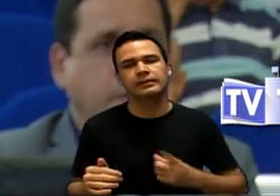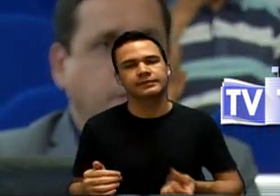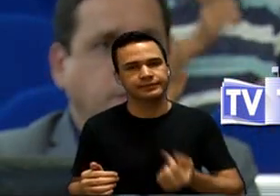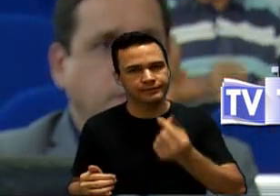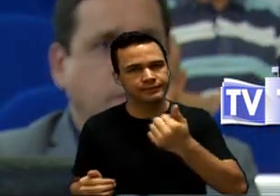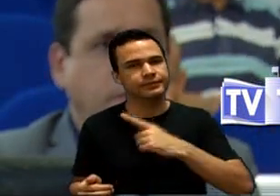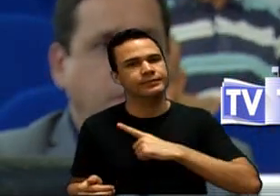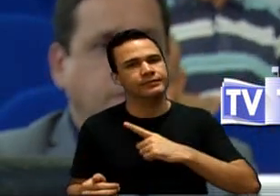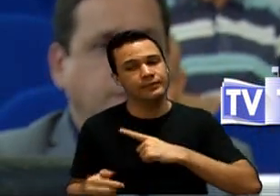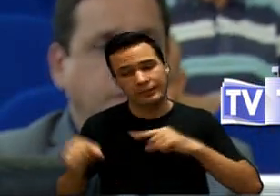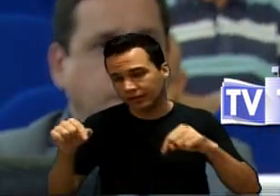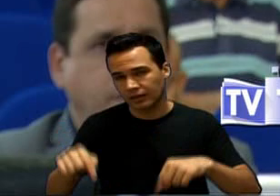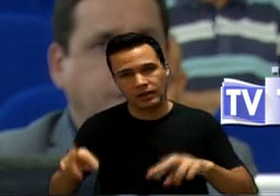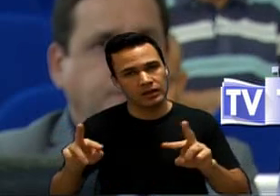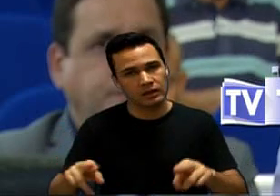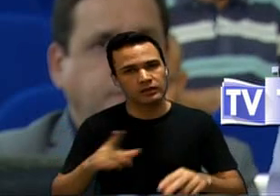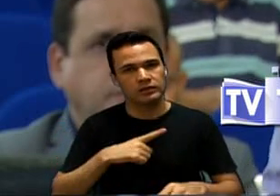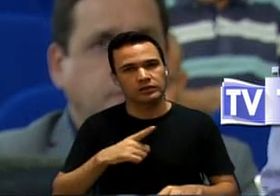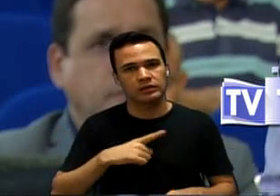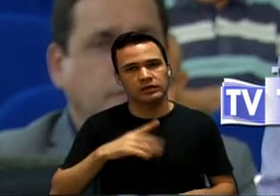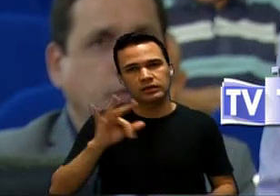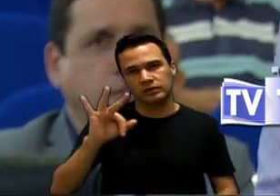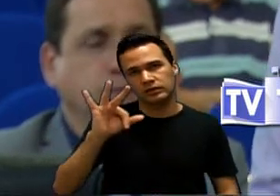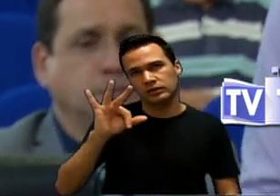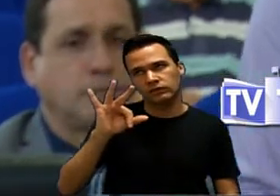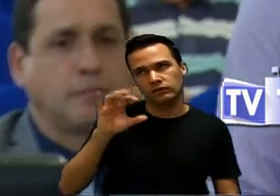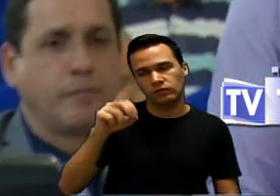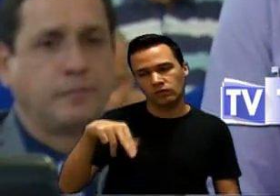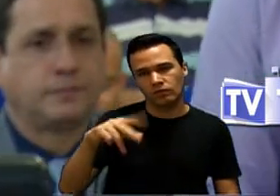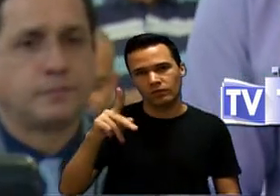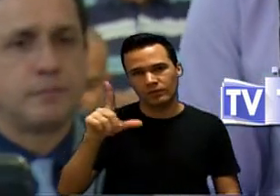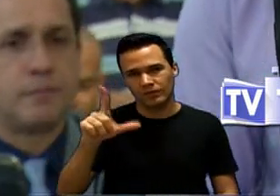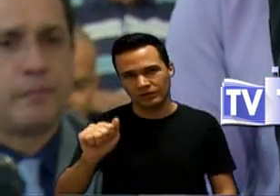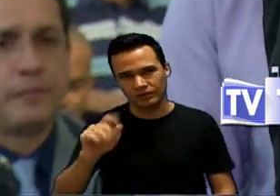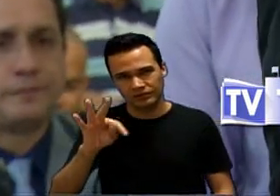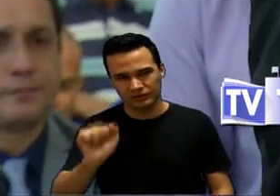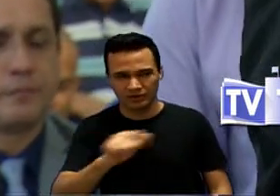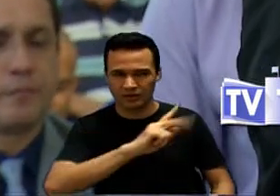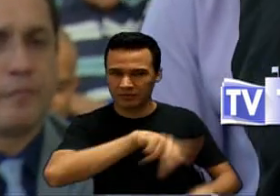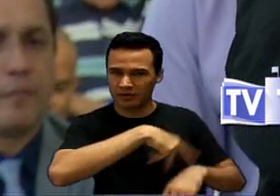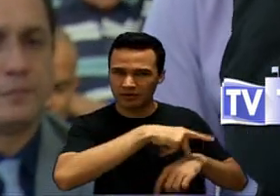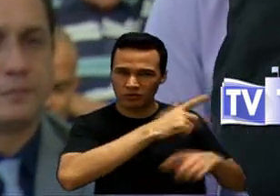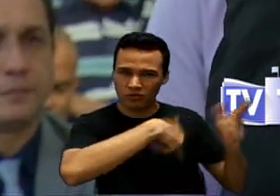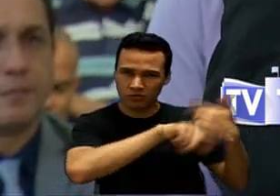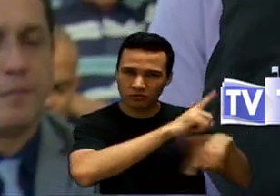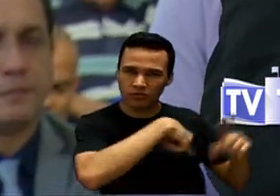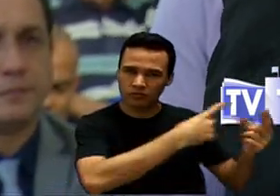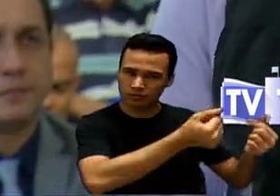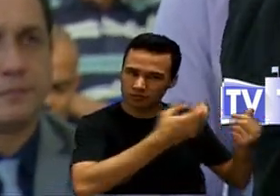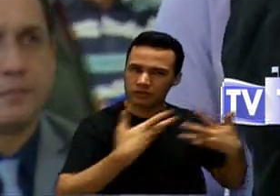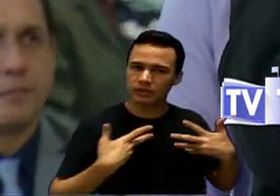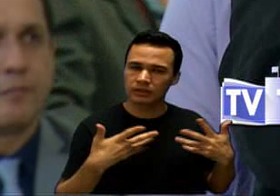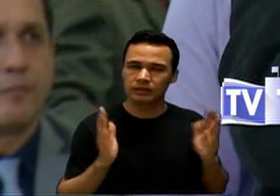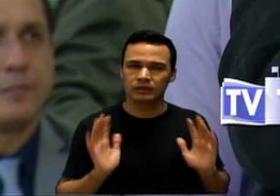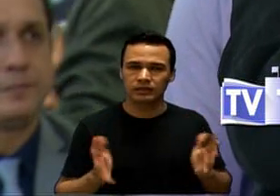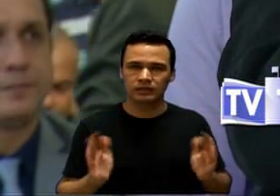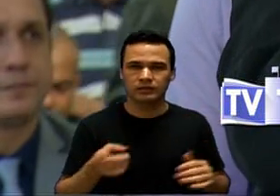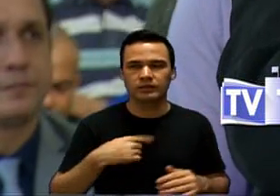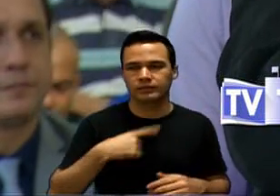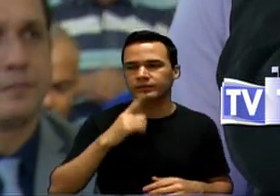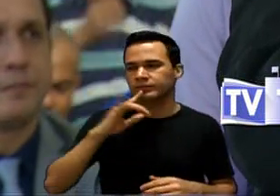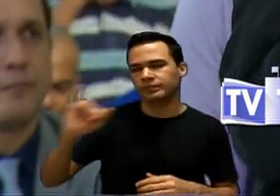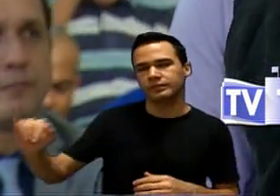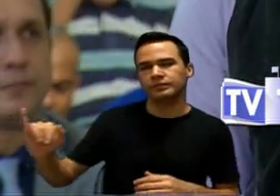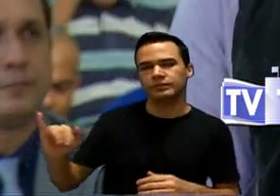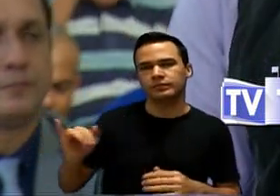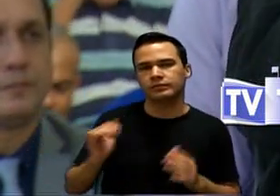isso, tanto quanto agora tem a questão do Fom Plata e outras verbas internacionais. Na época era para ter sido feito isso. Cansei de falar para